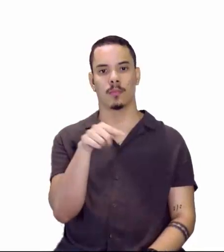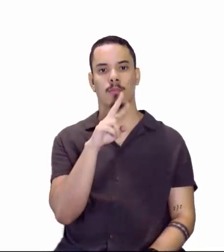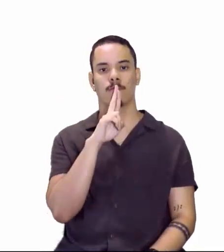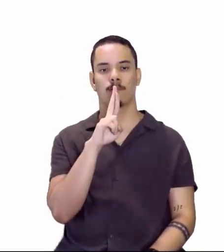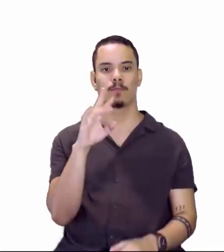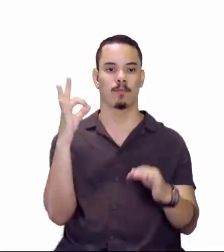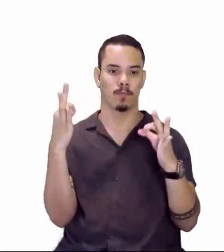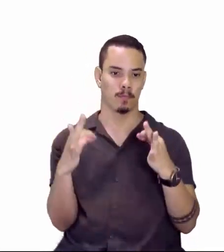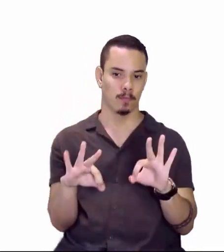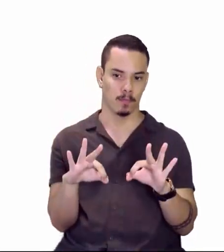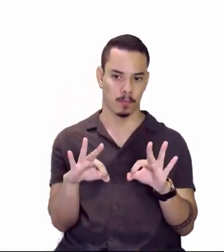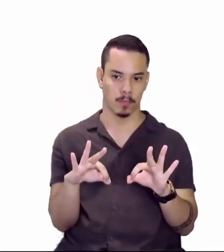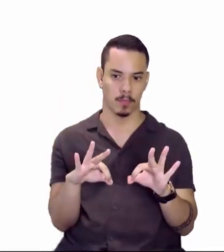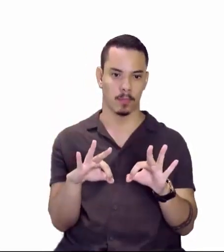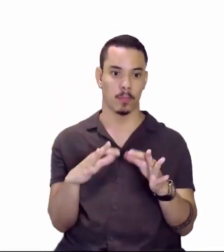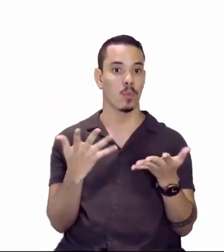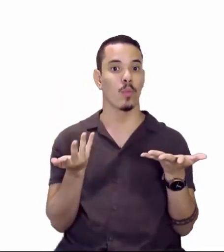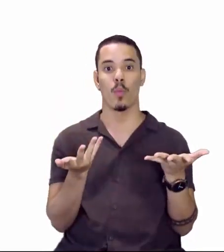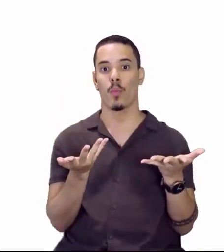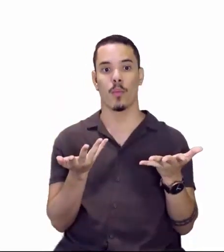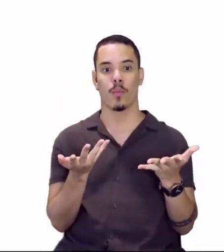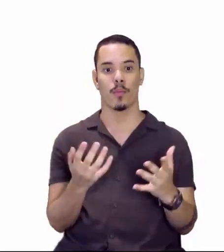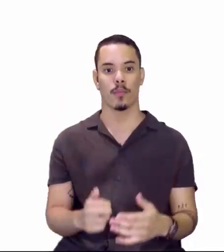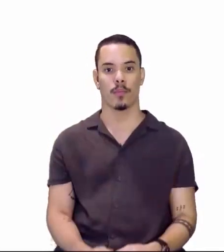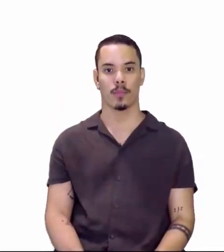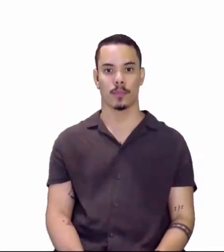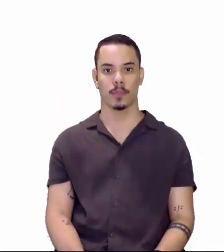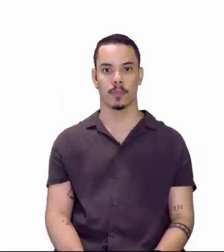resposta certa para essa questão?